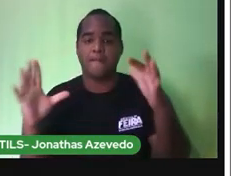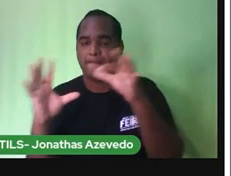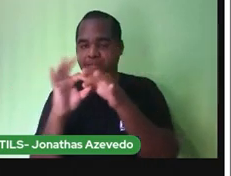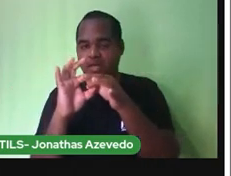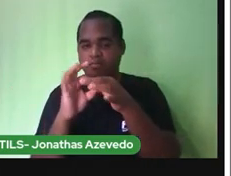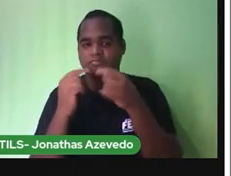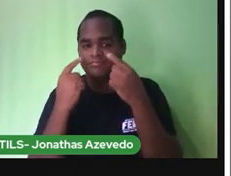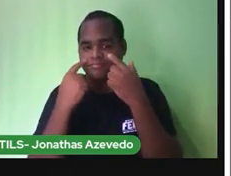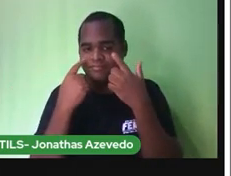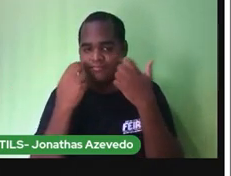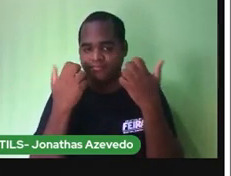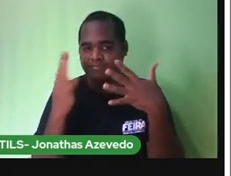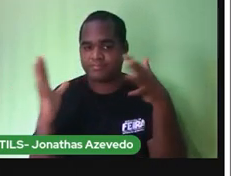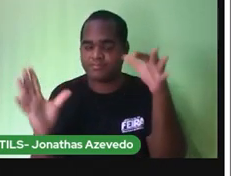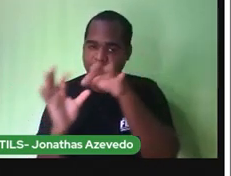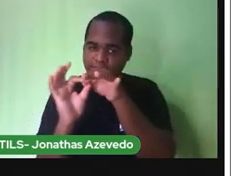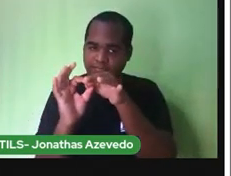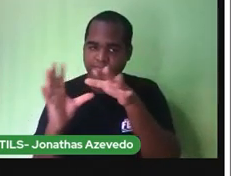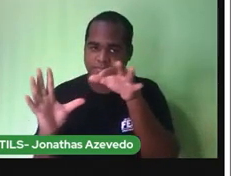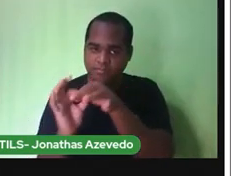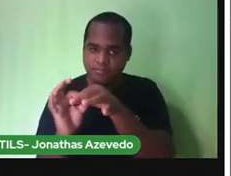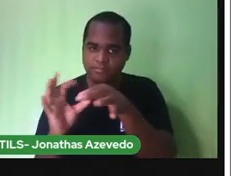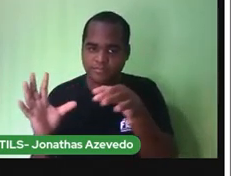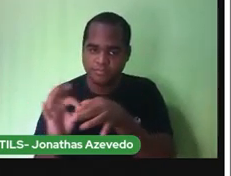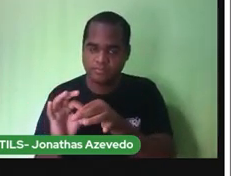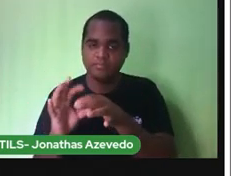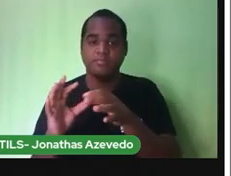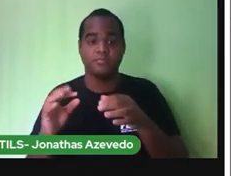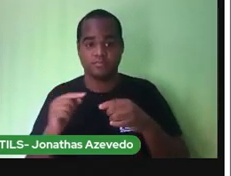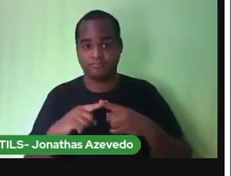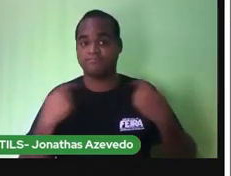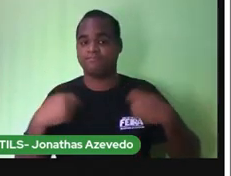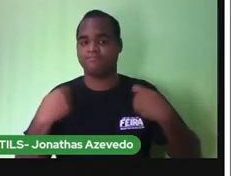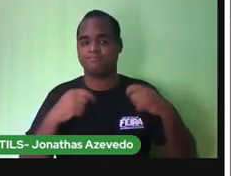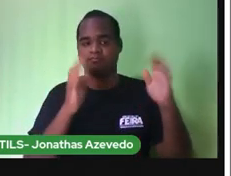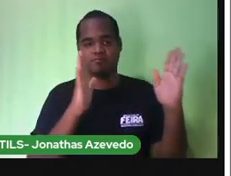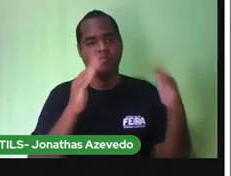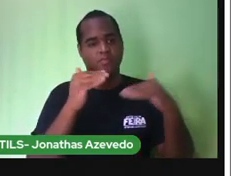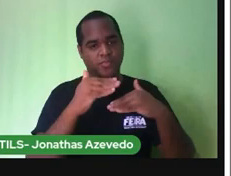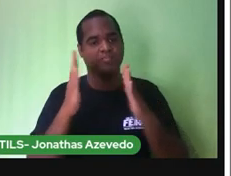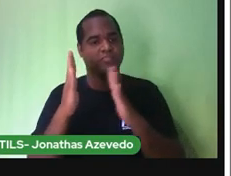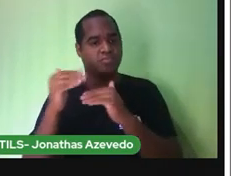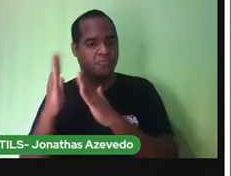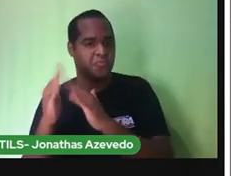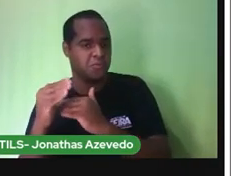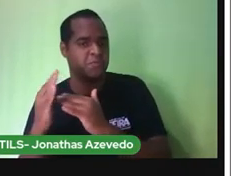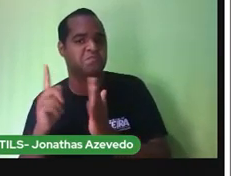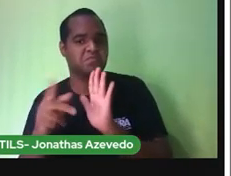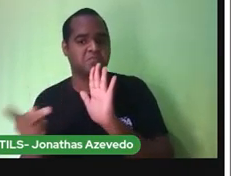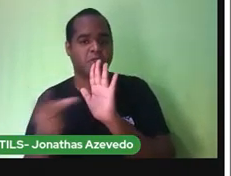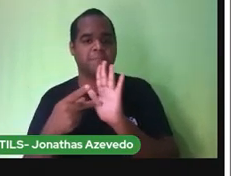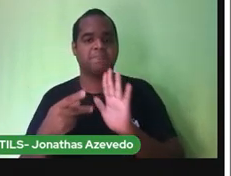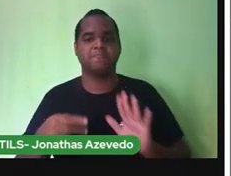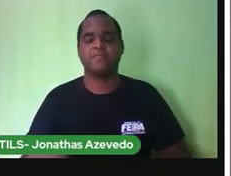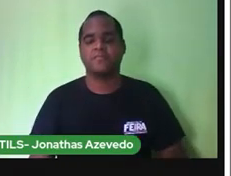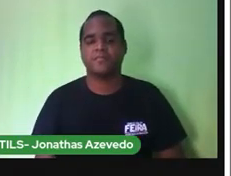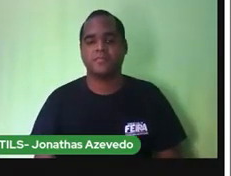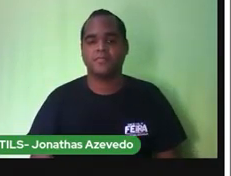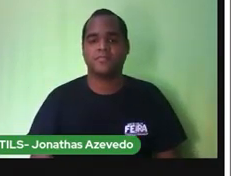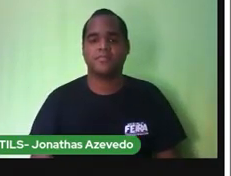vamos relacionar vamos pegar a palavrinha colocar no pote das iniciais corretas ali nós temos